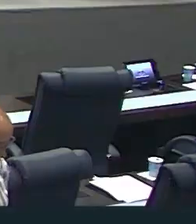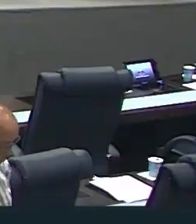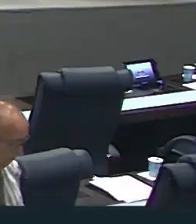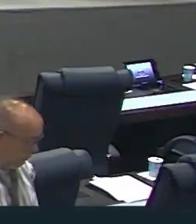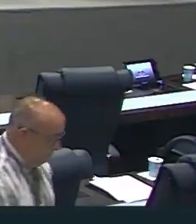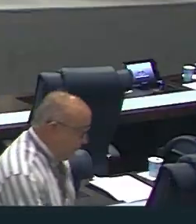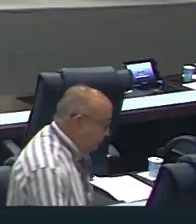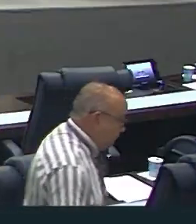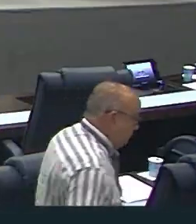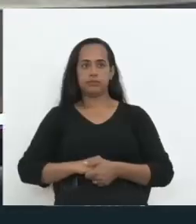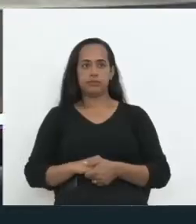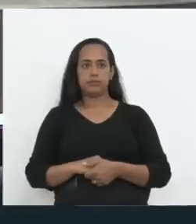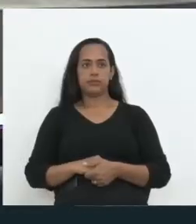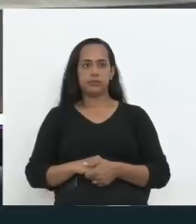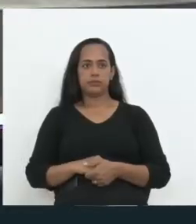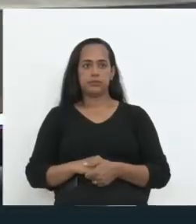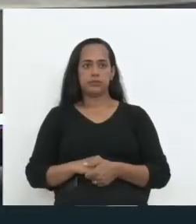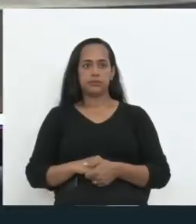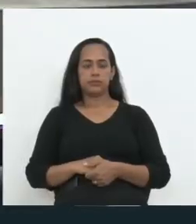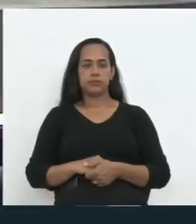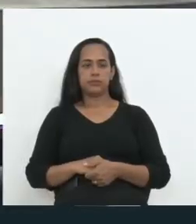brincadeira.